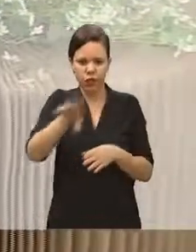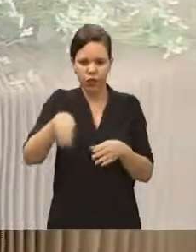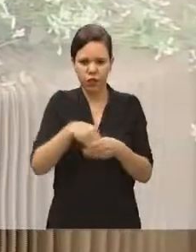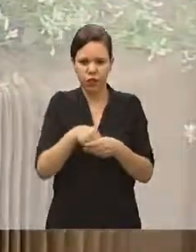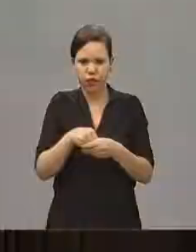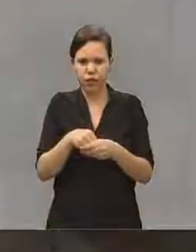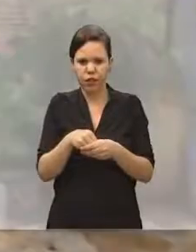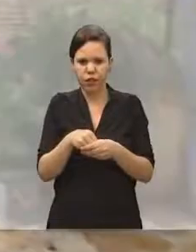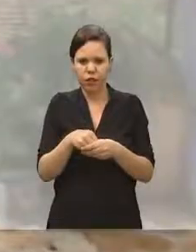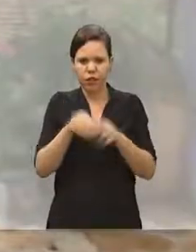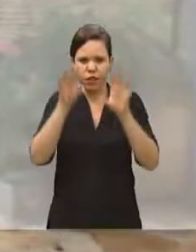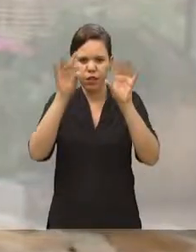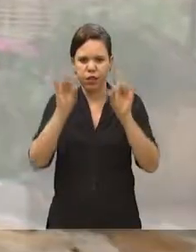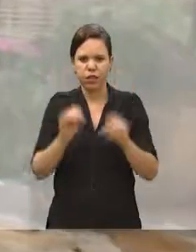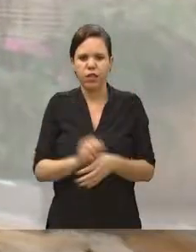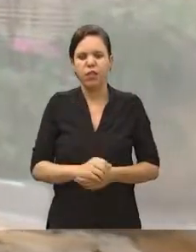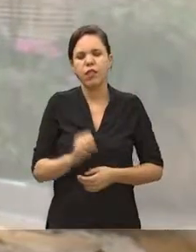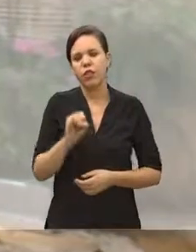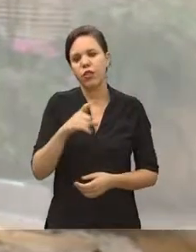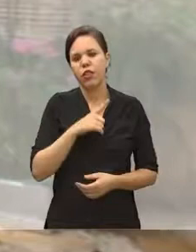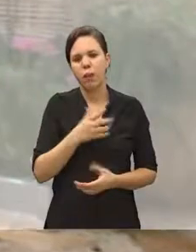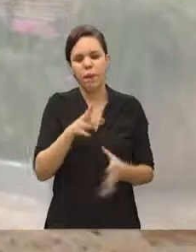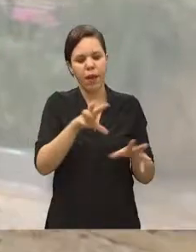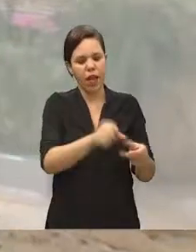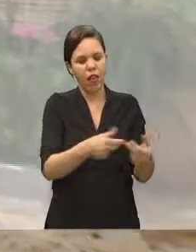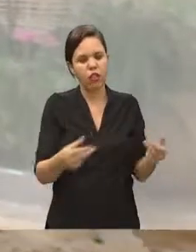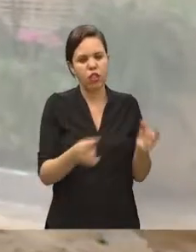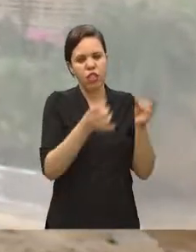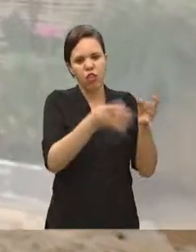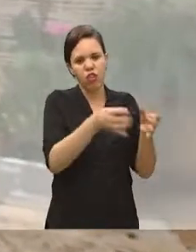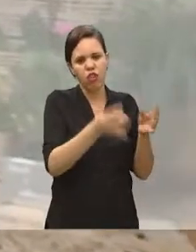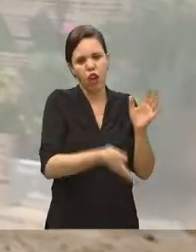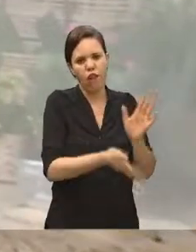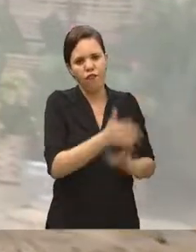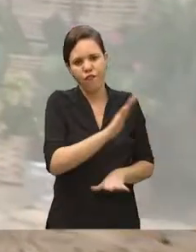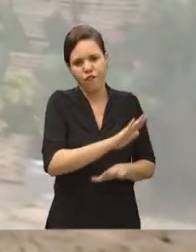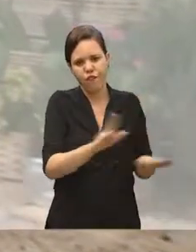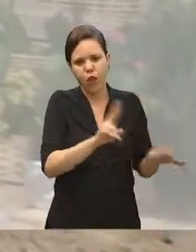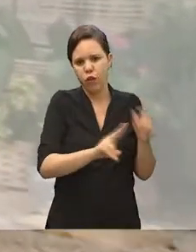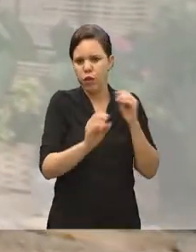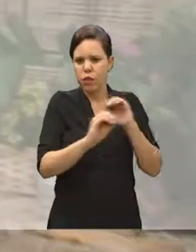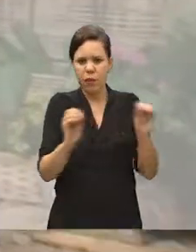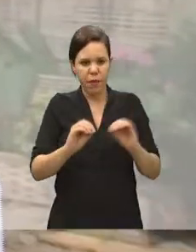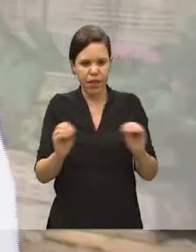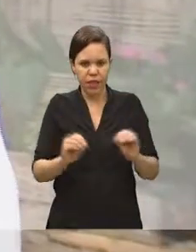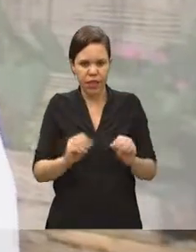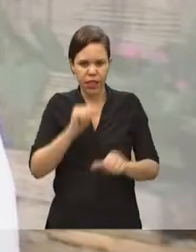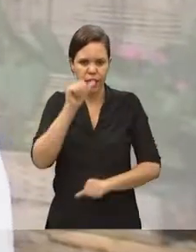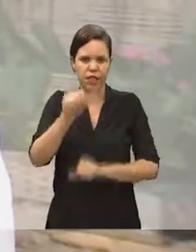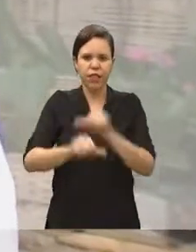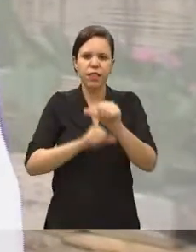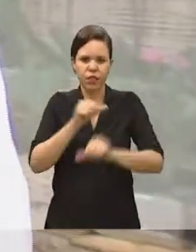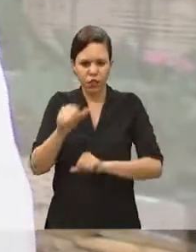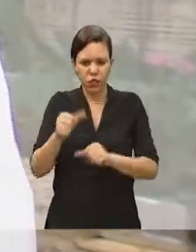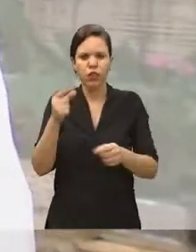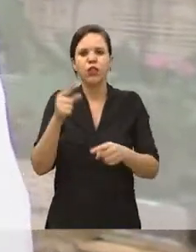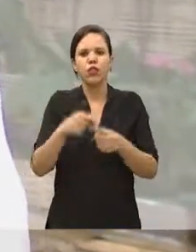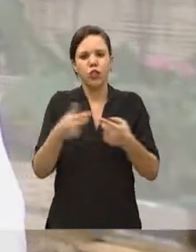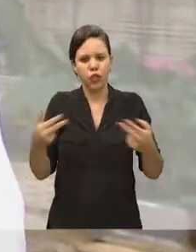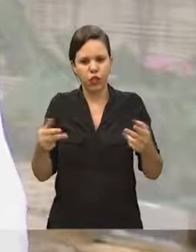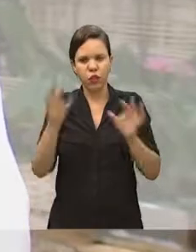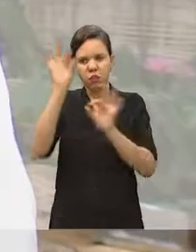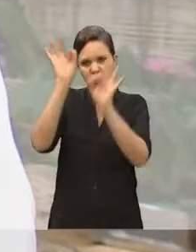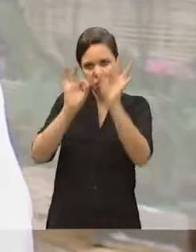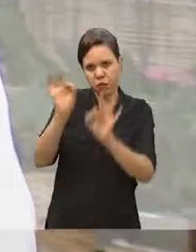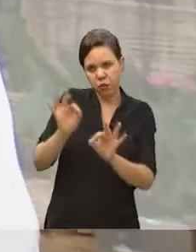o ambiente. De você pegar o que você iria jogar fora na sua casa, que não tem mais utilidade, e você transformar isso num objeto de